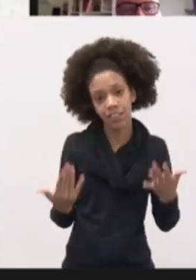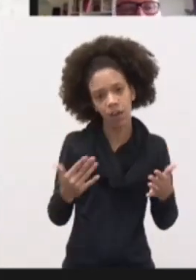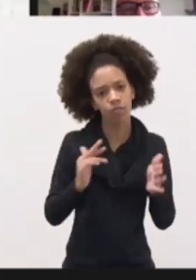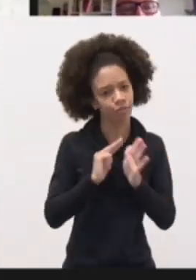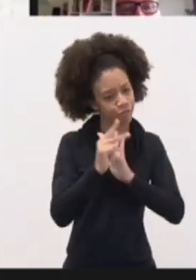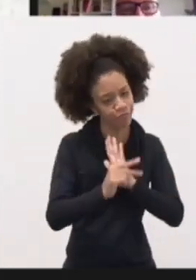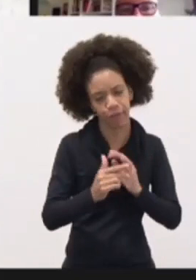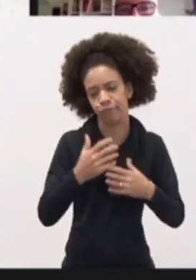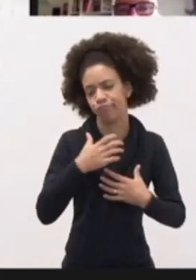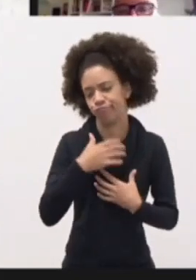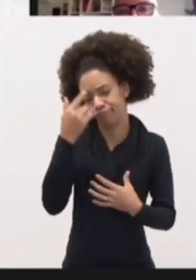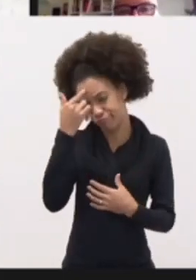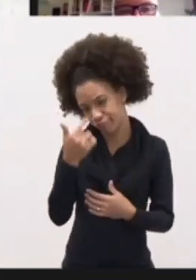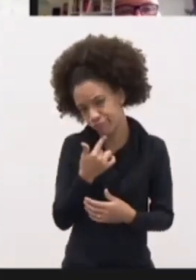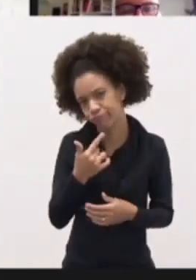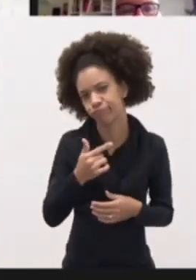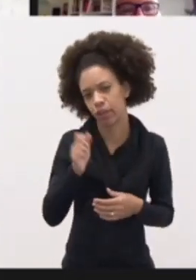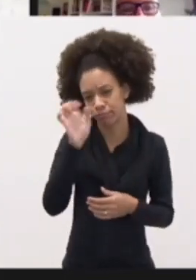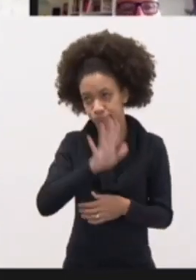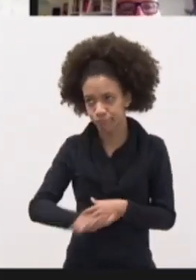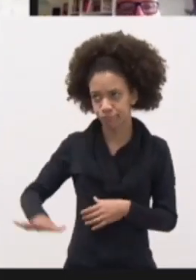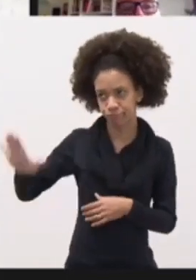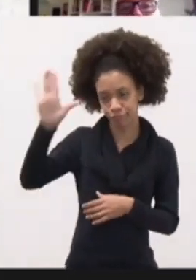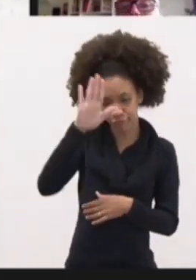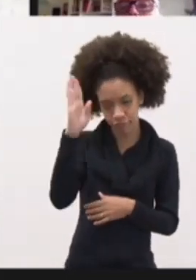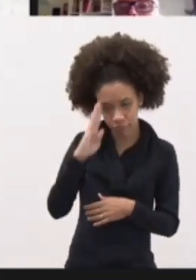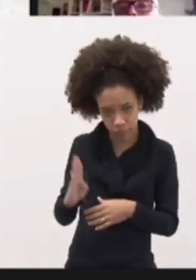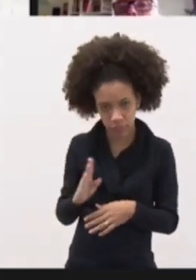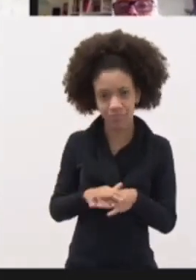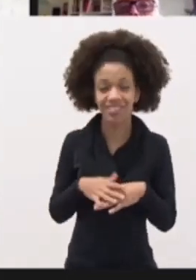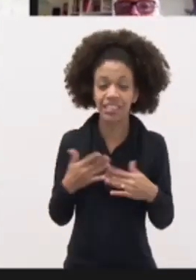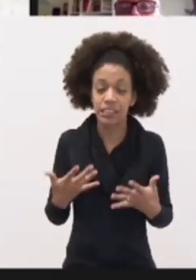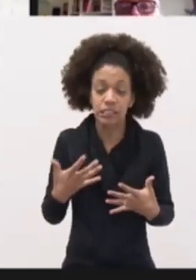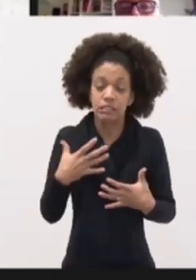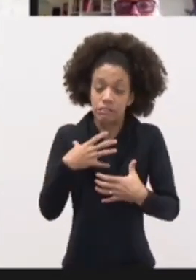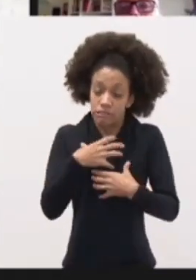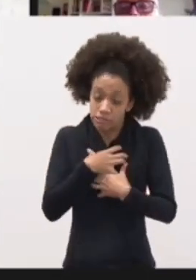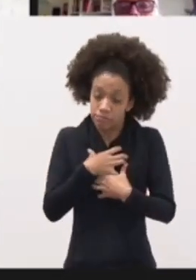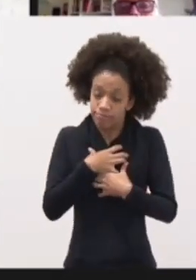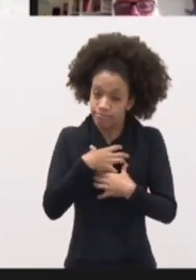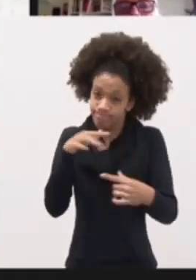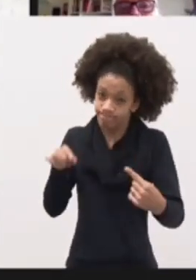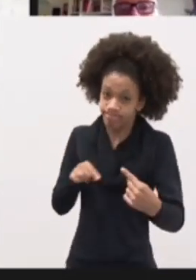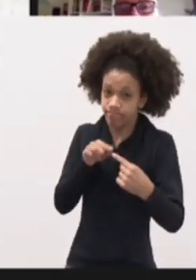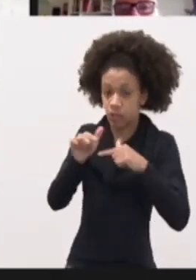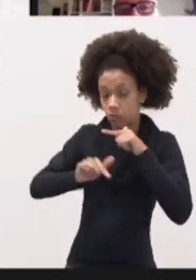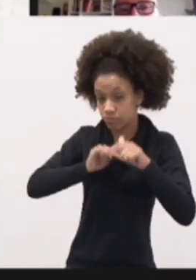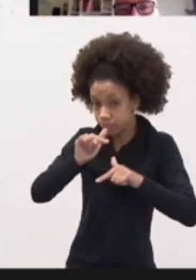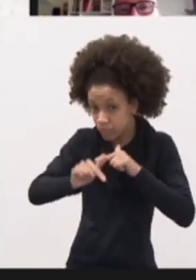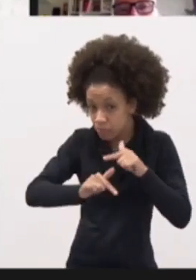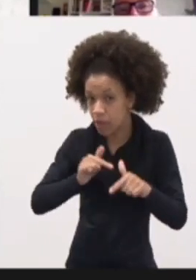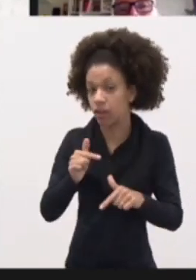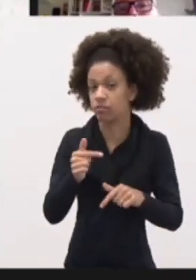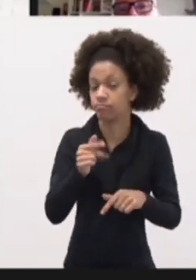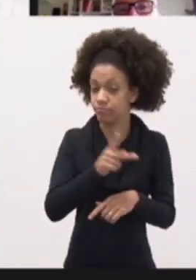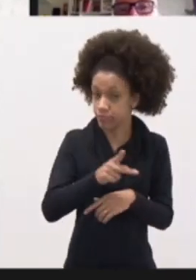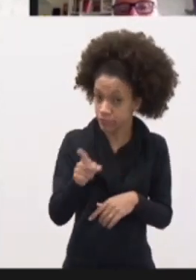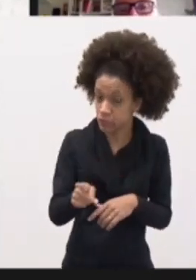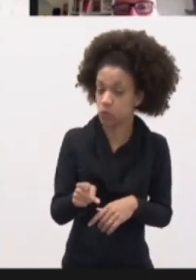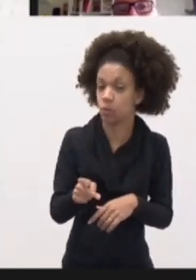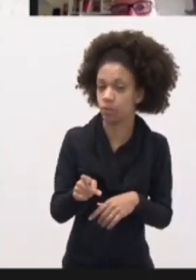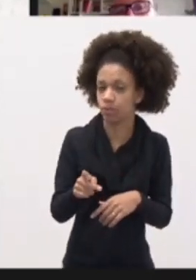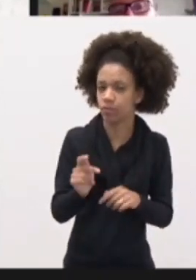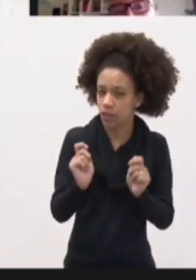aí dentro do nosso imenso Brasil, e isso mexe diretamente com o trabalho do professor, né? As